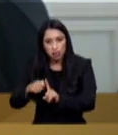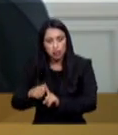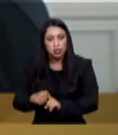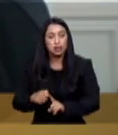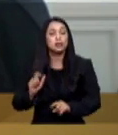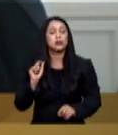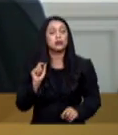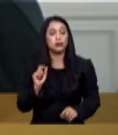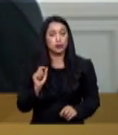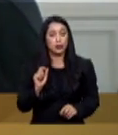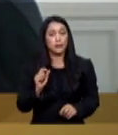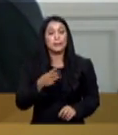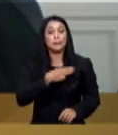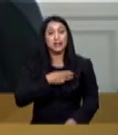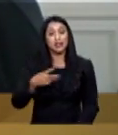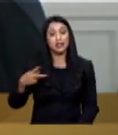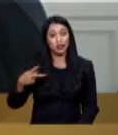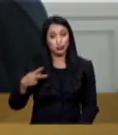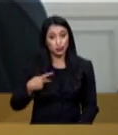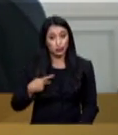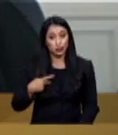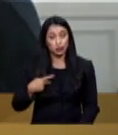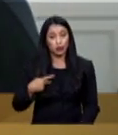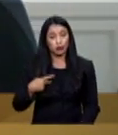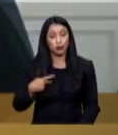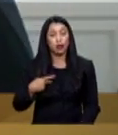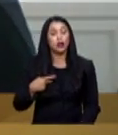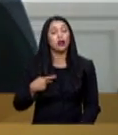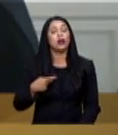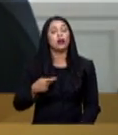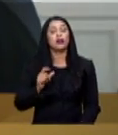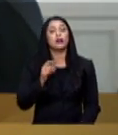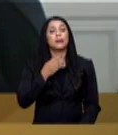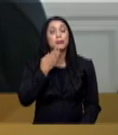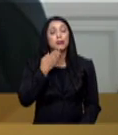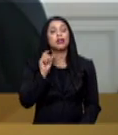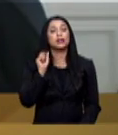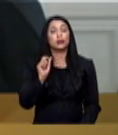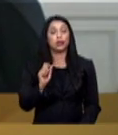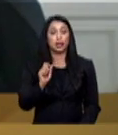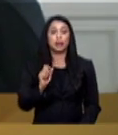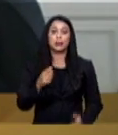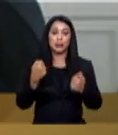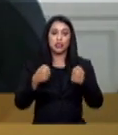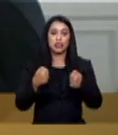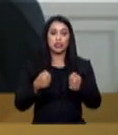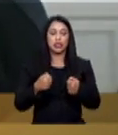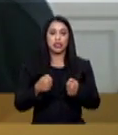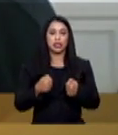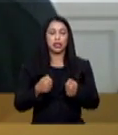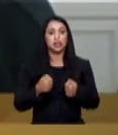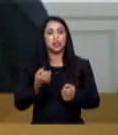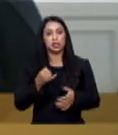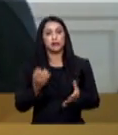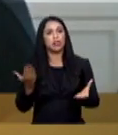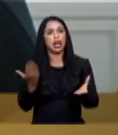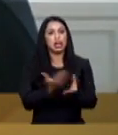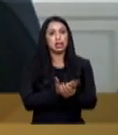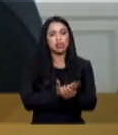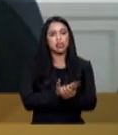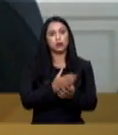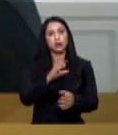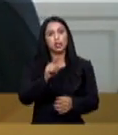todos os meses, o Ministério Público recomenda, sob pena de ingressar com ação civil pública por ato